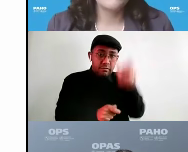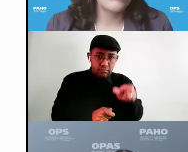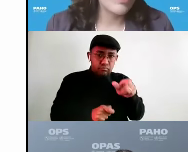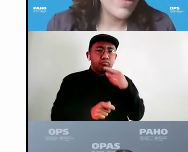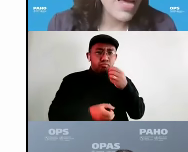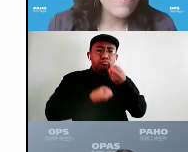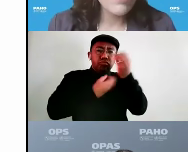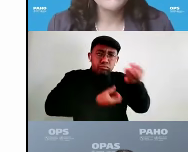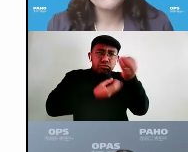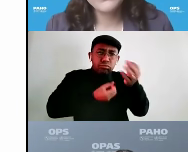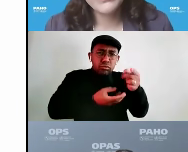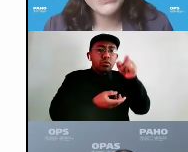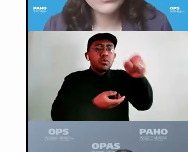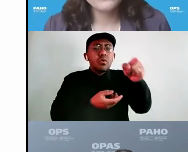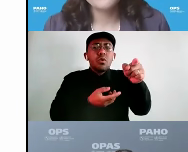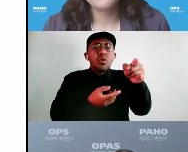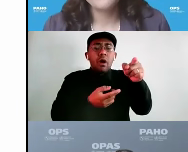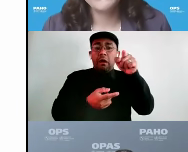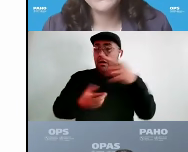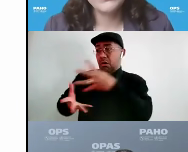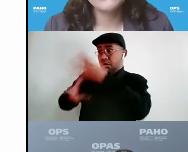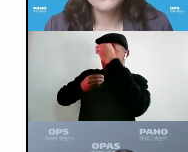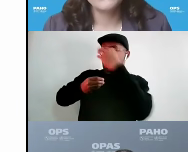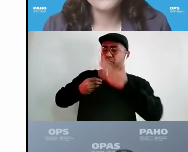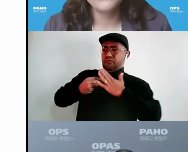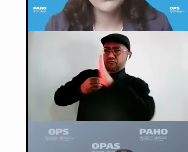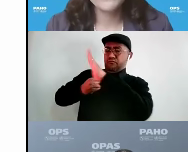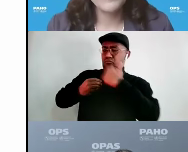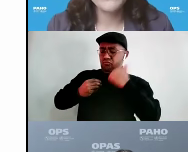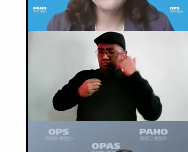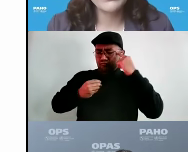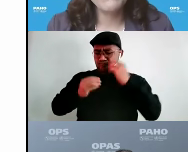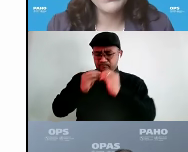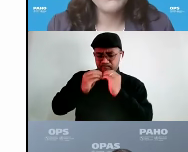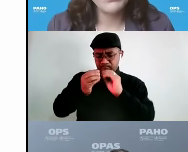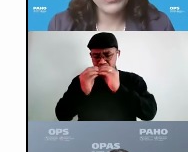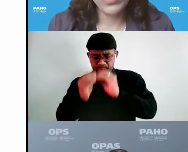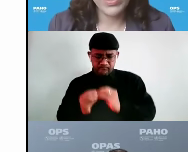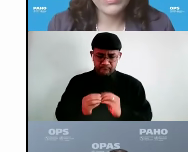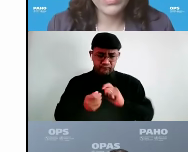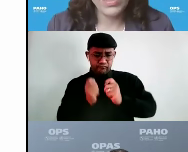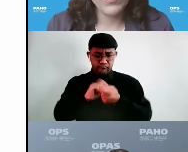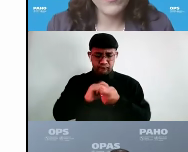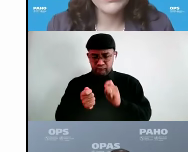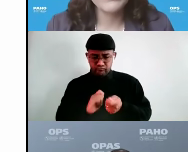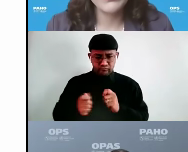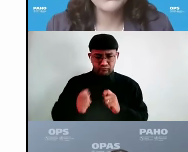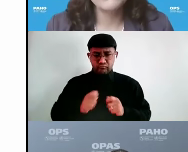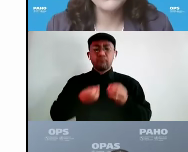comunidade, porque pode ser uma palavra, pode ser um gesto. Se desenvolveu em algum momento uma